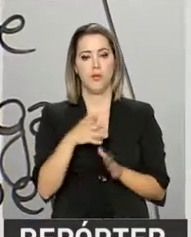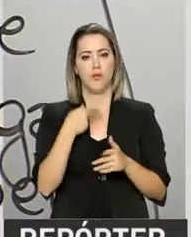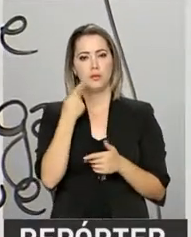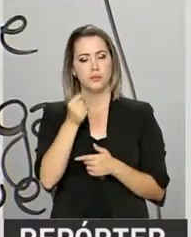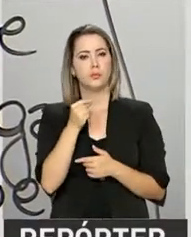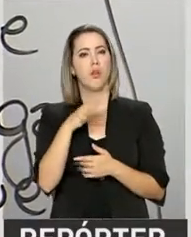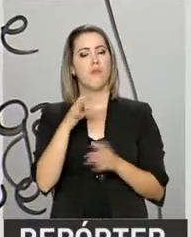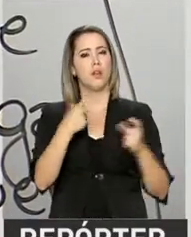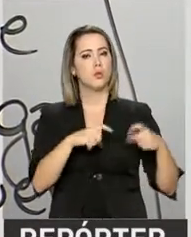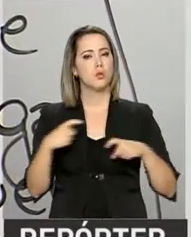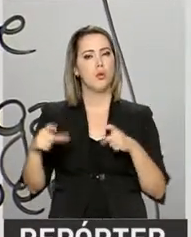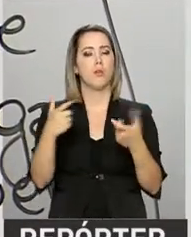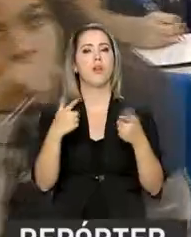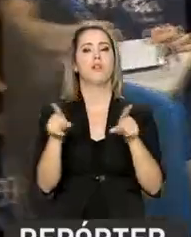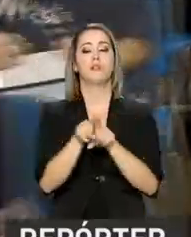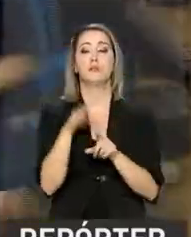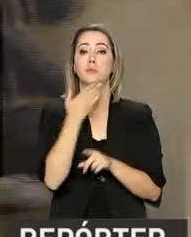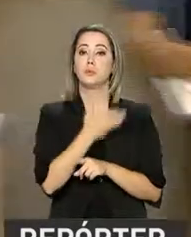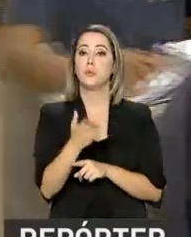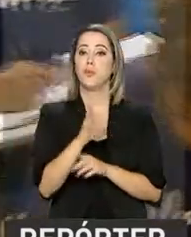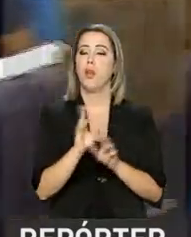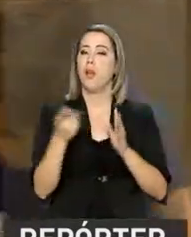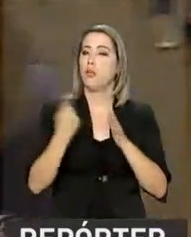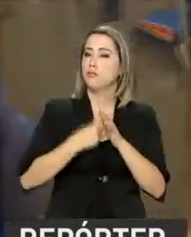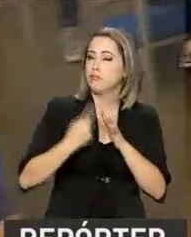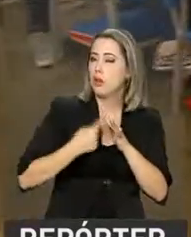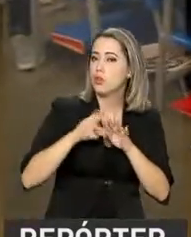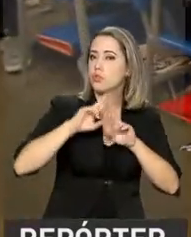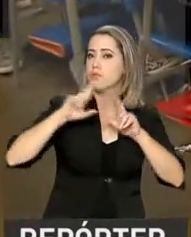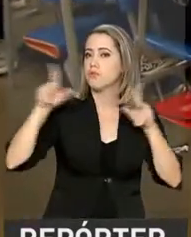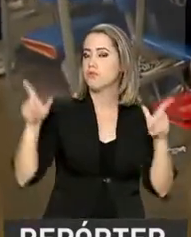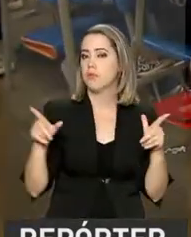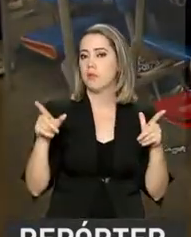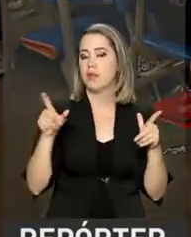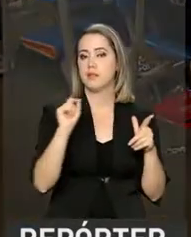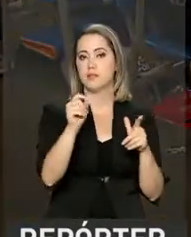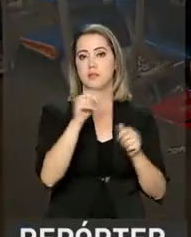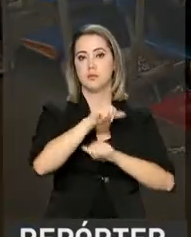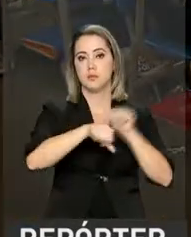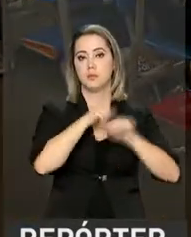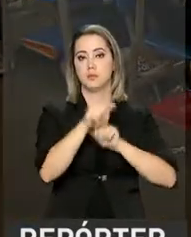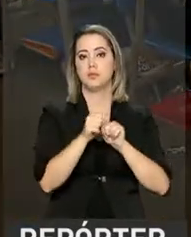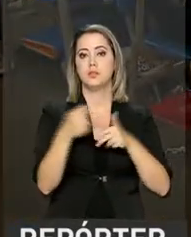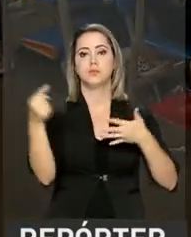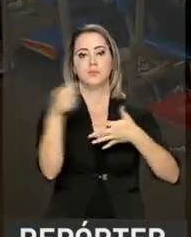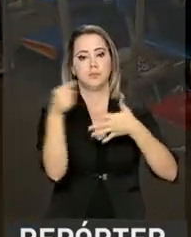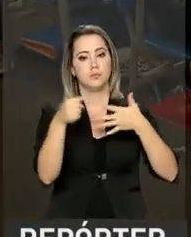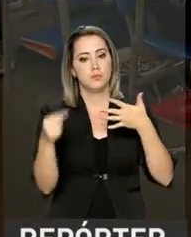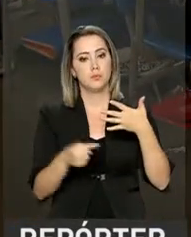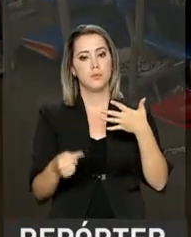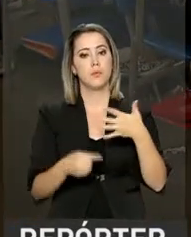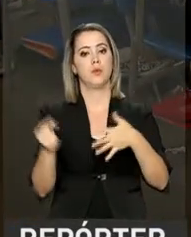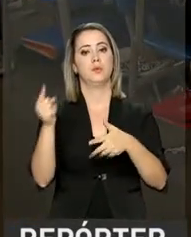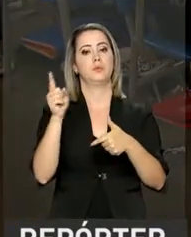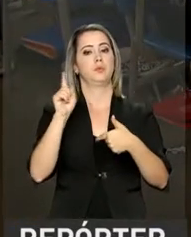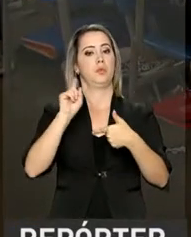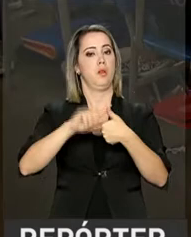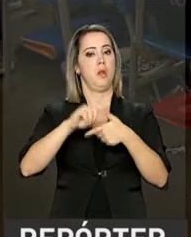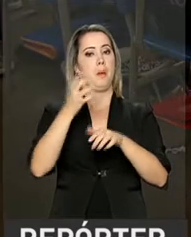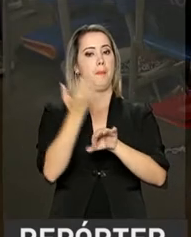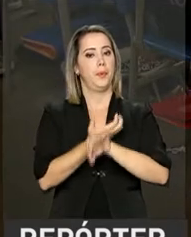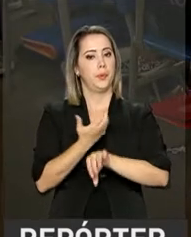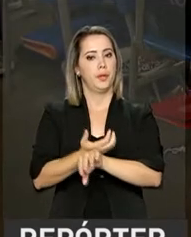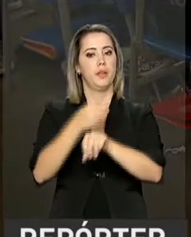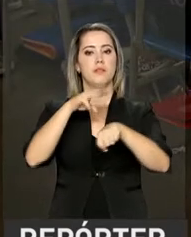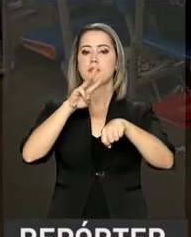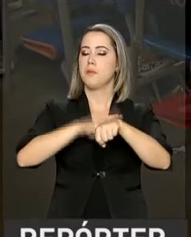esses? Alsácia-Lorena. Entre as principais alterações estão a obrigatoriedade das disciplinas de língua